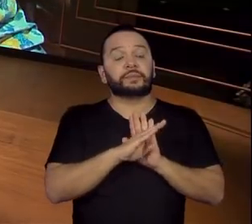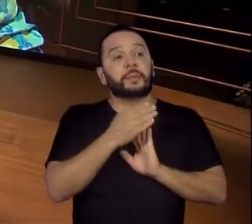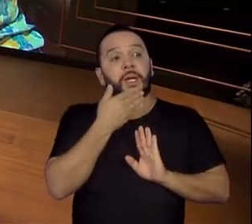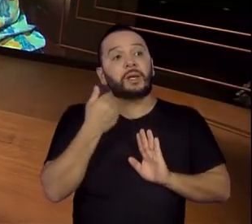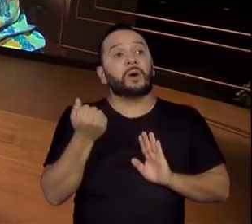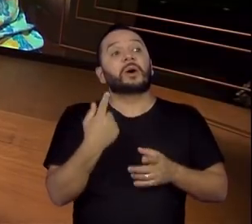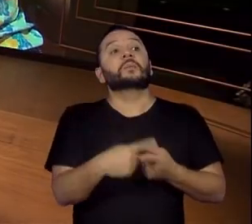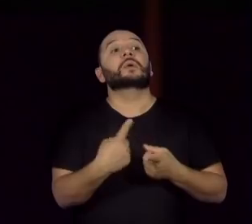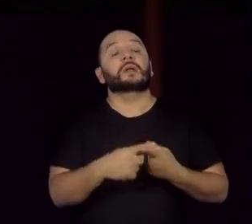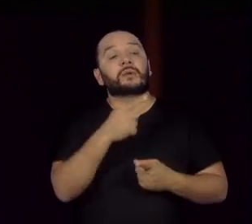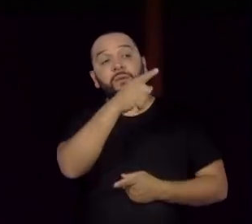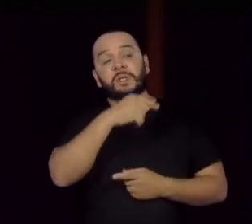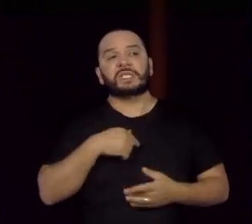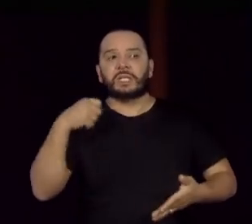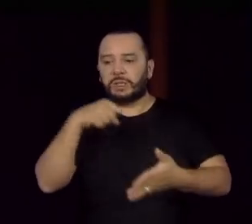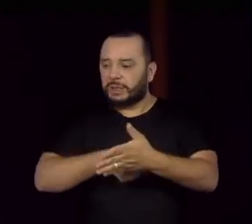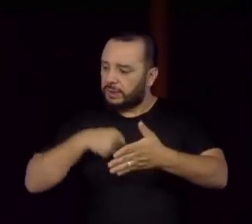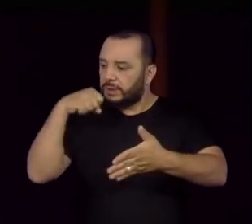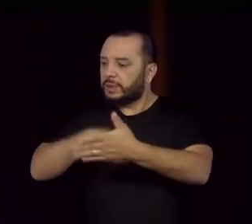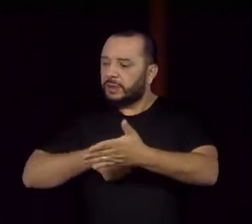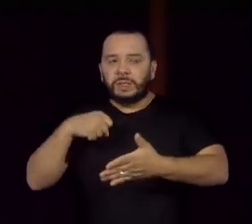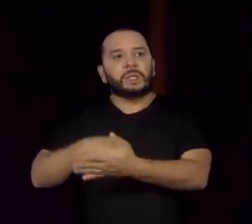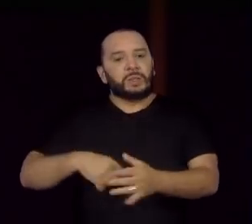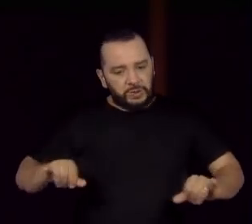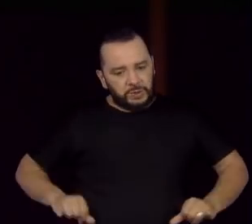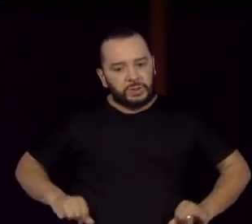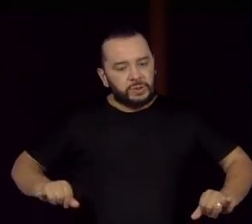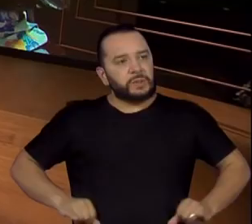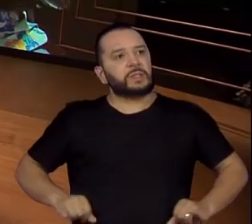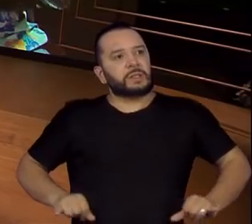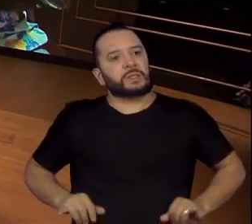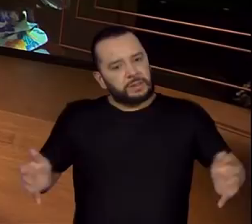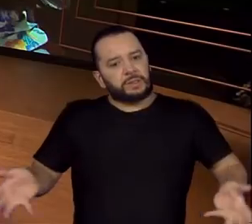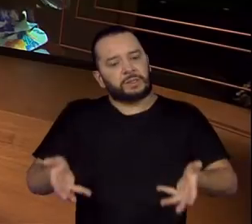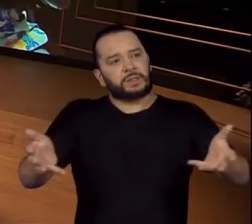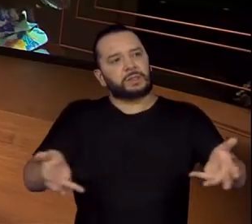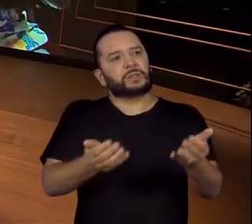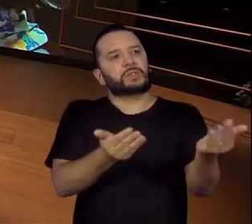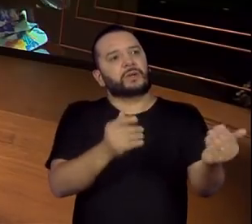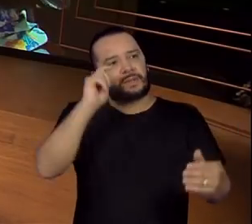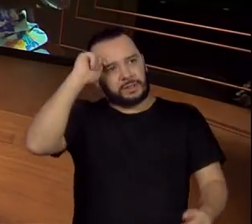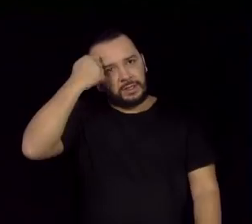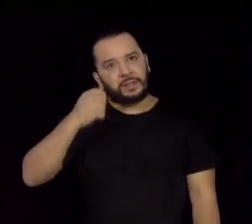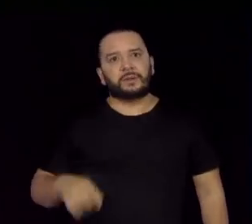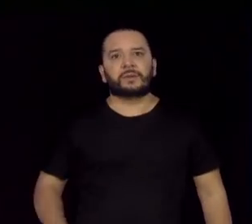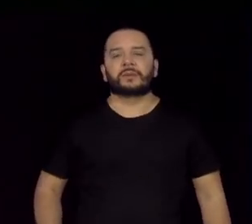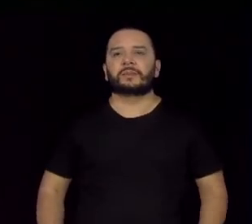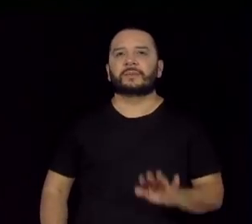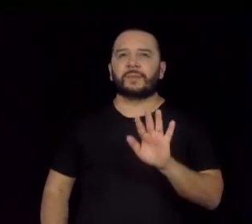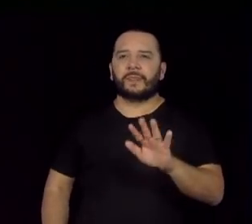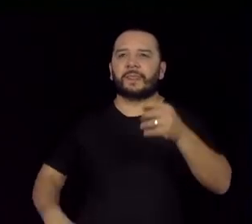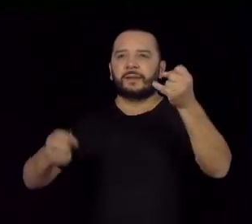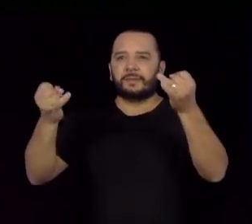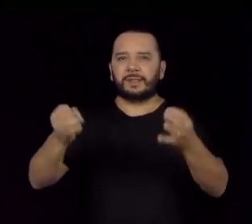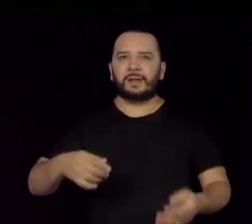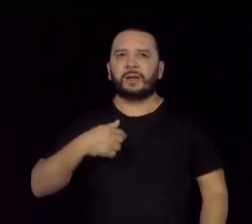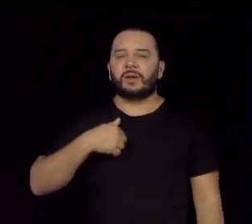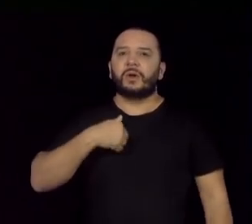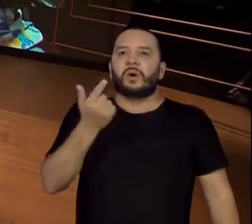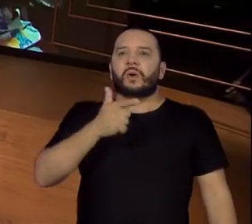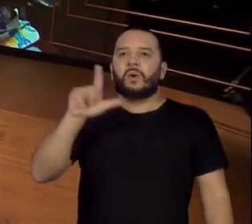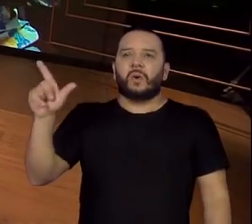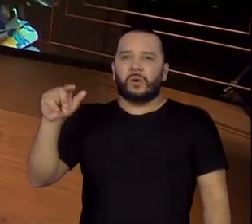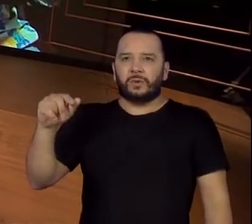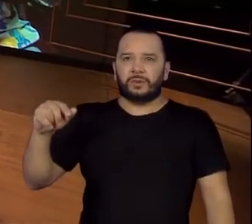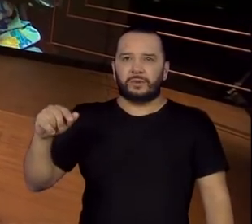na frente batalhando e sofreram por causa disso, né? Mas, Tony, vamos falar de um outro talento seu? Porque, apesar de